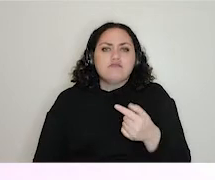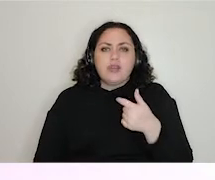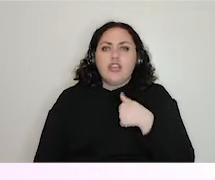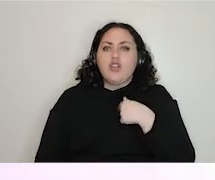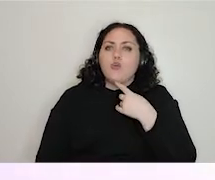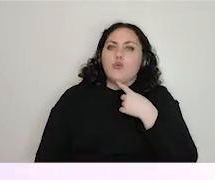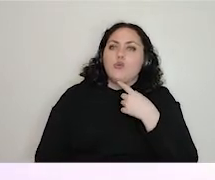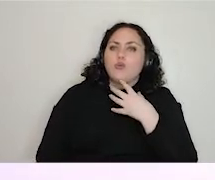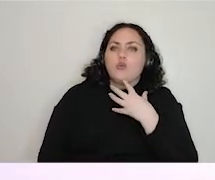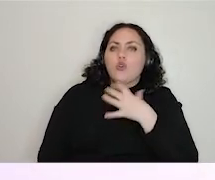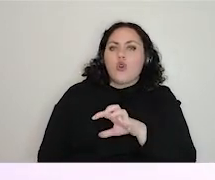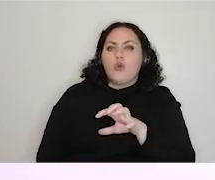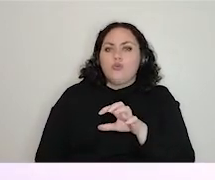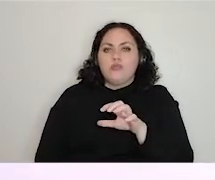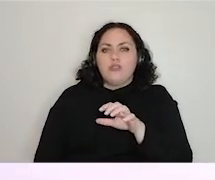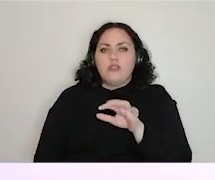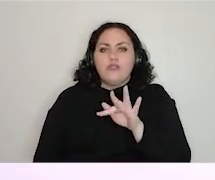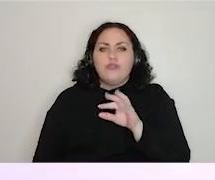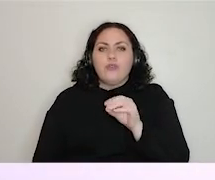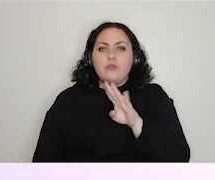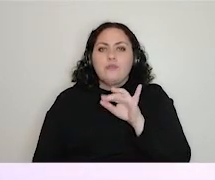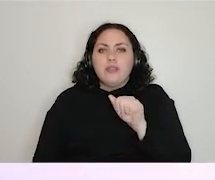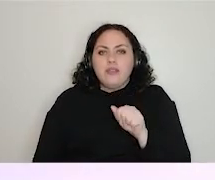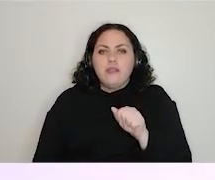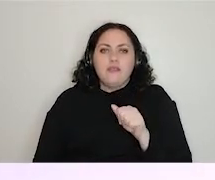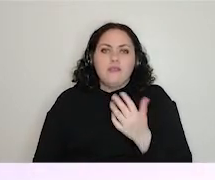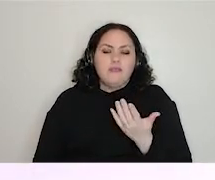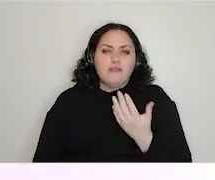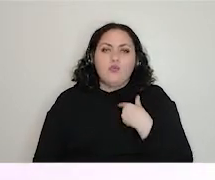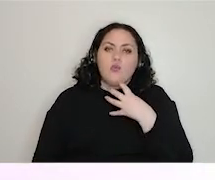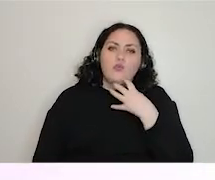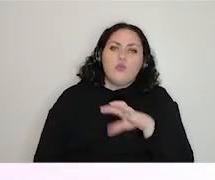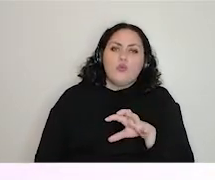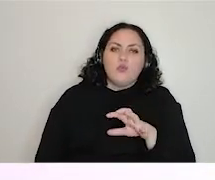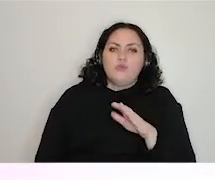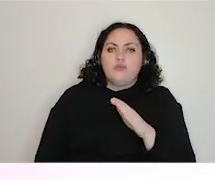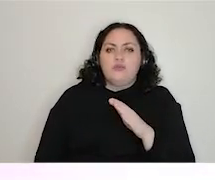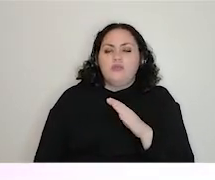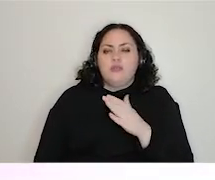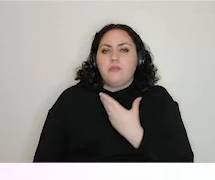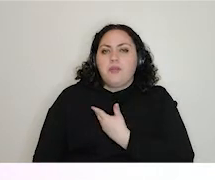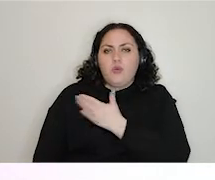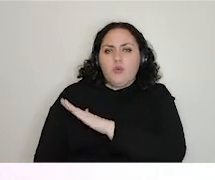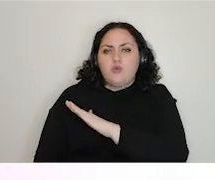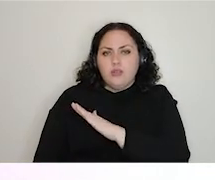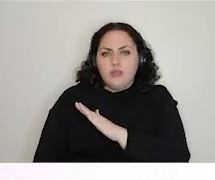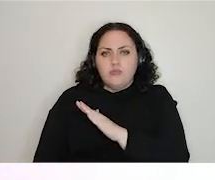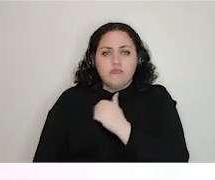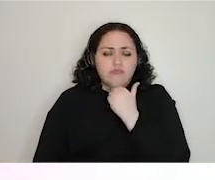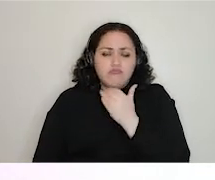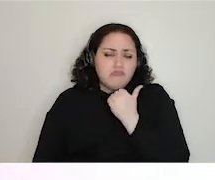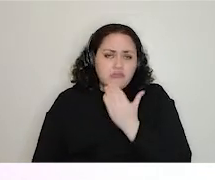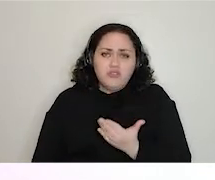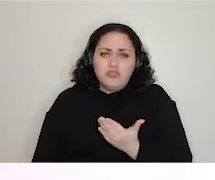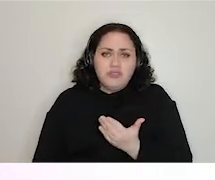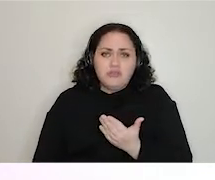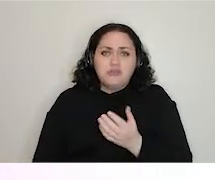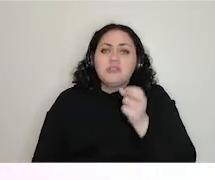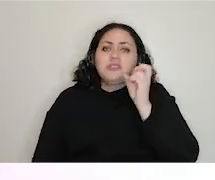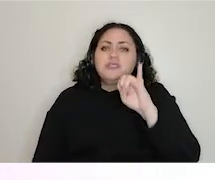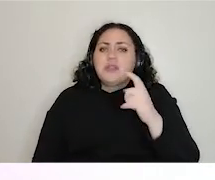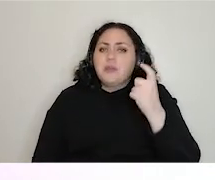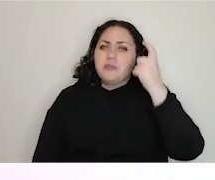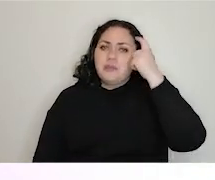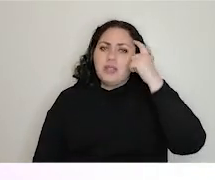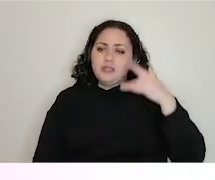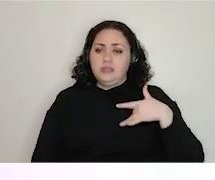antitransfóbico, né? E contra a discriminação relacionada com as pessoas trans. Mas quando a gente para pensar na saúde